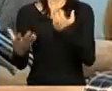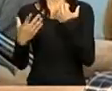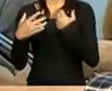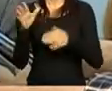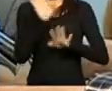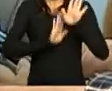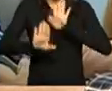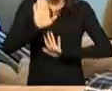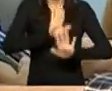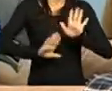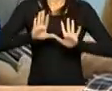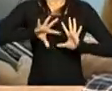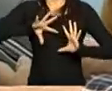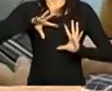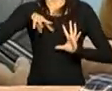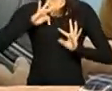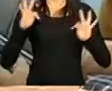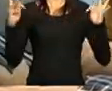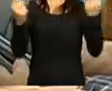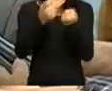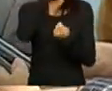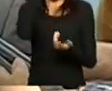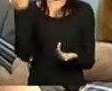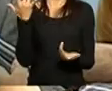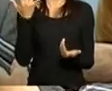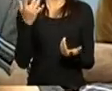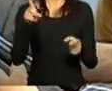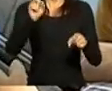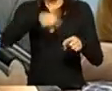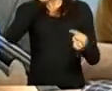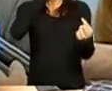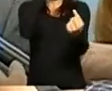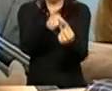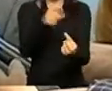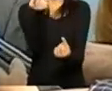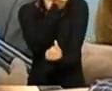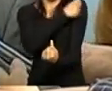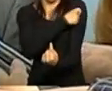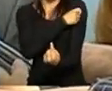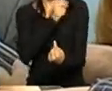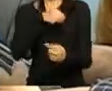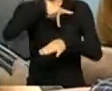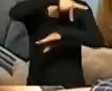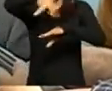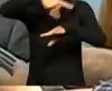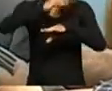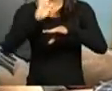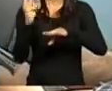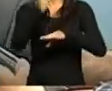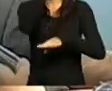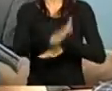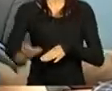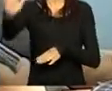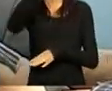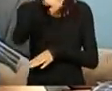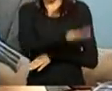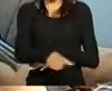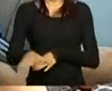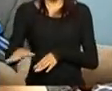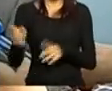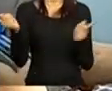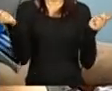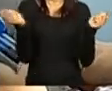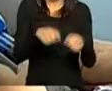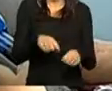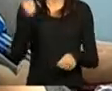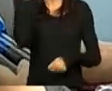coletiva e esse é o grande objetivo da vacinação é a gente conseguir fazer com que o país inteiro todas as crianças possam de